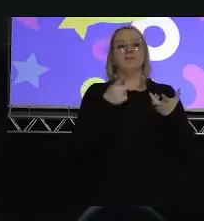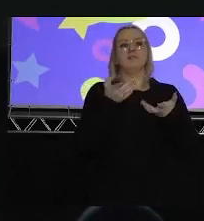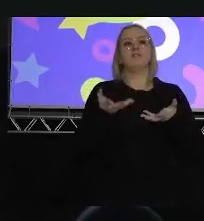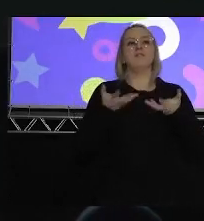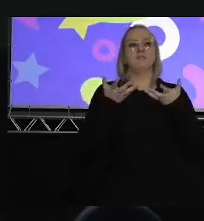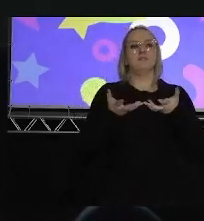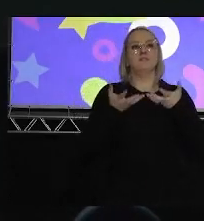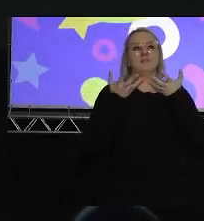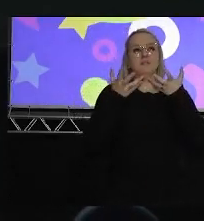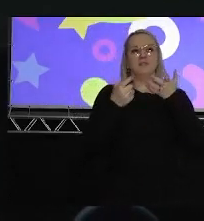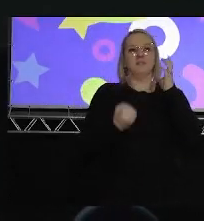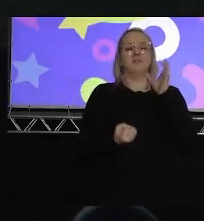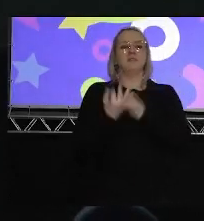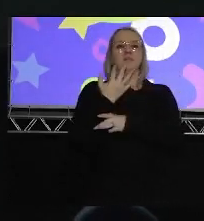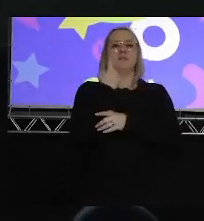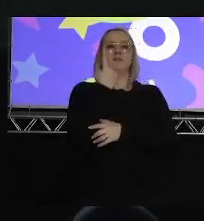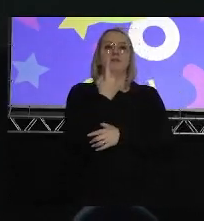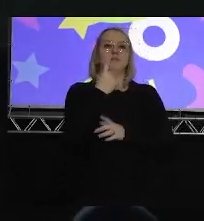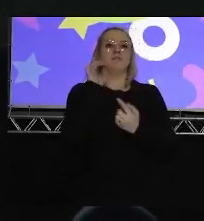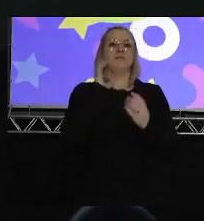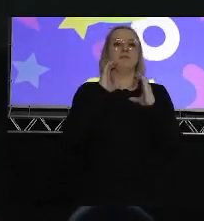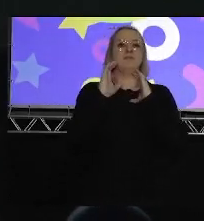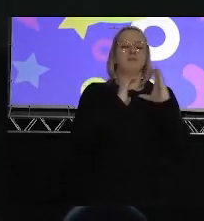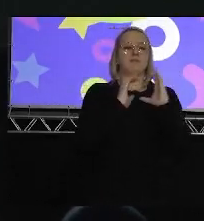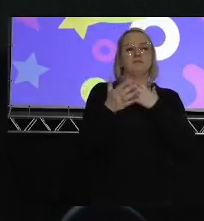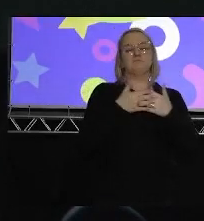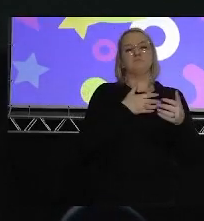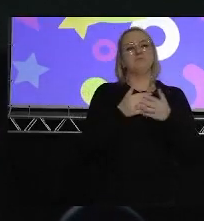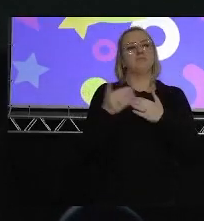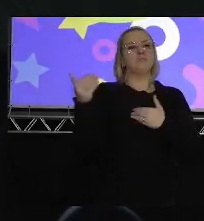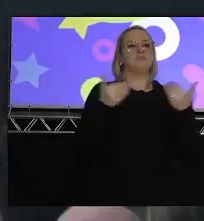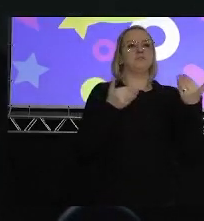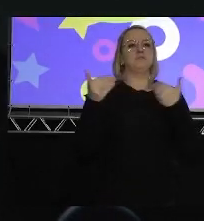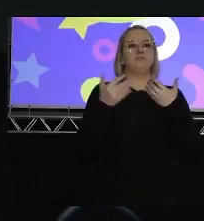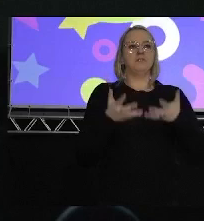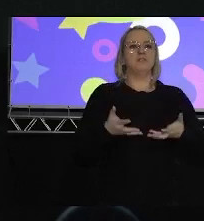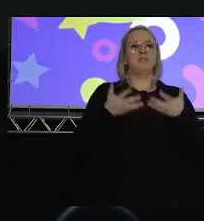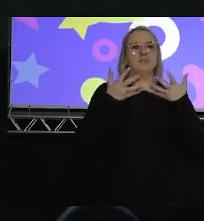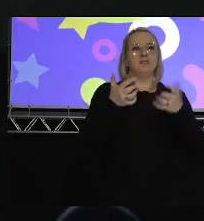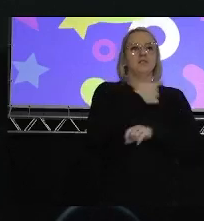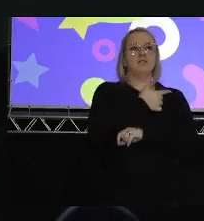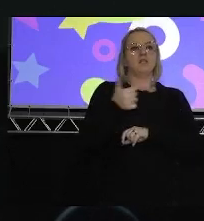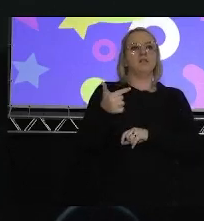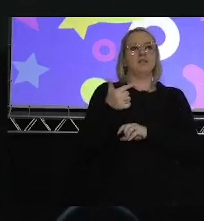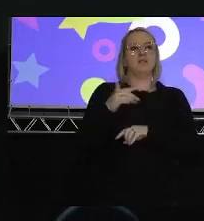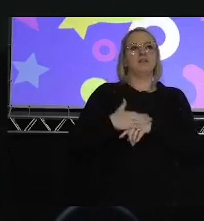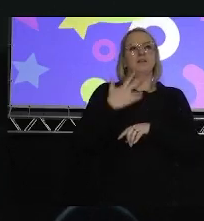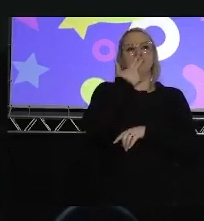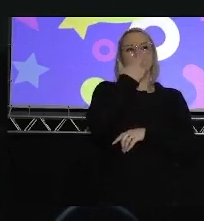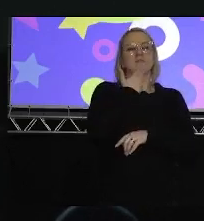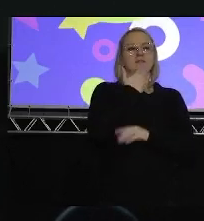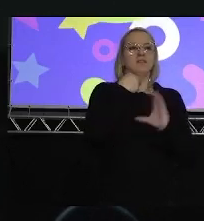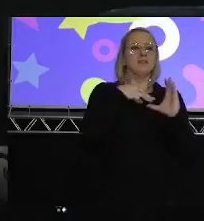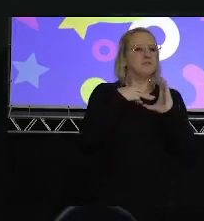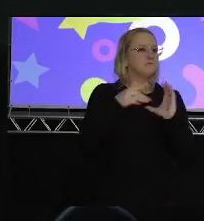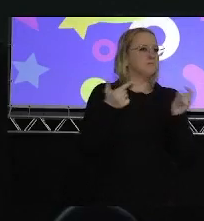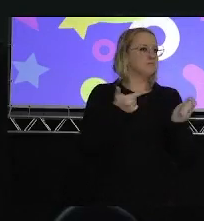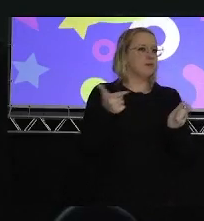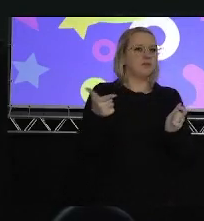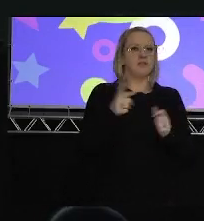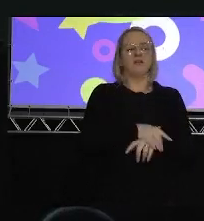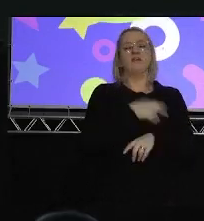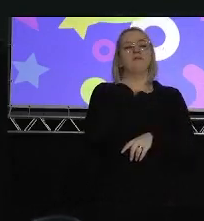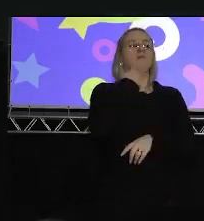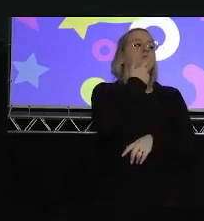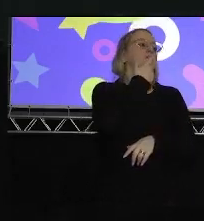iniciativas e criou um canal único. Né, quer dizer, independente de onde vem a iniciativa, não tem mais pedido por e-mail, não tem mais ir lá